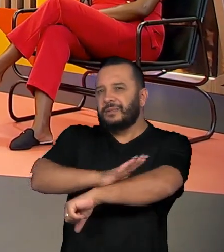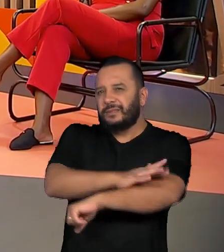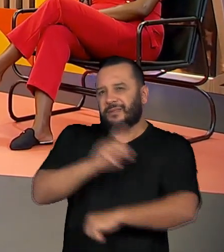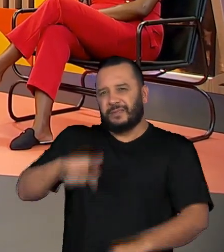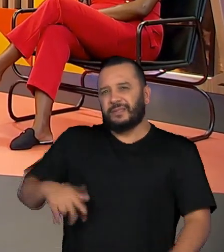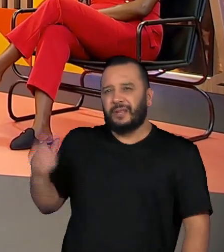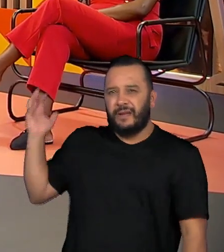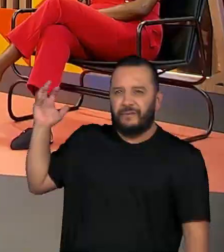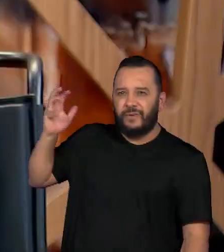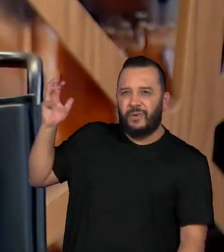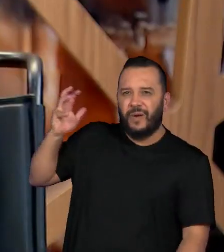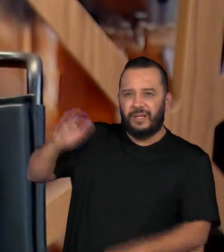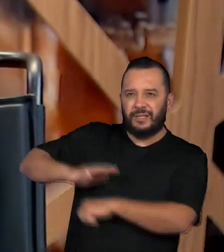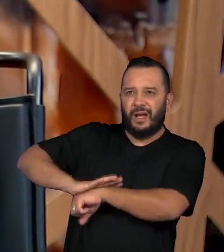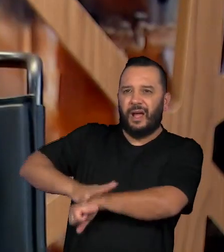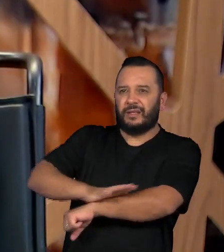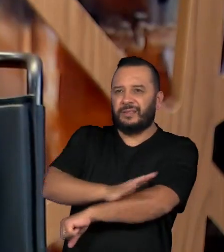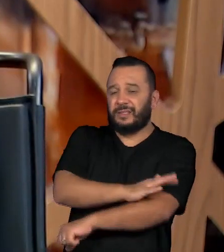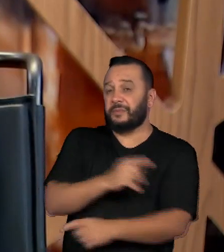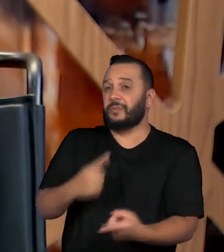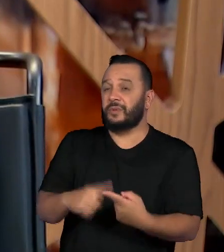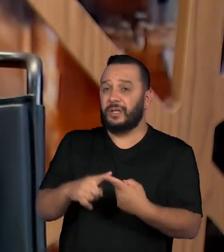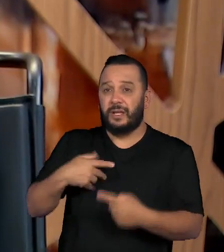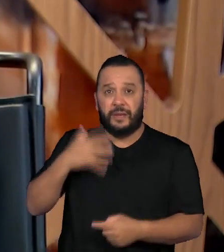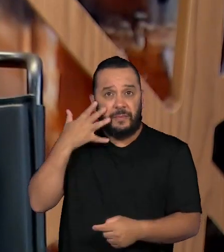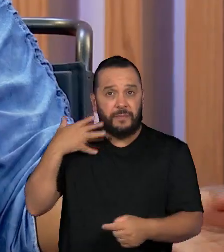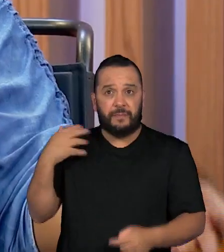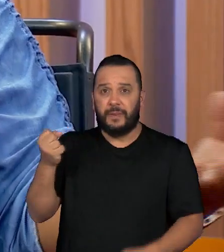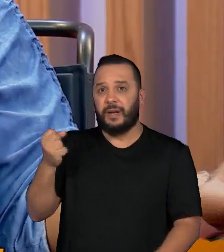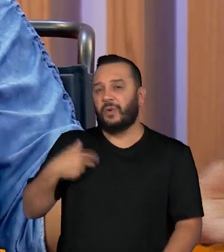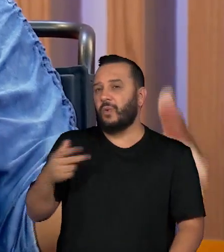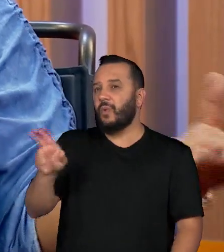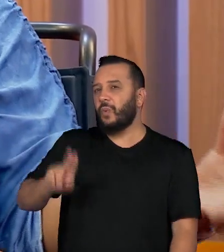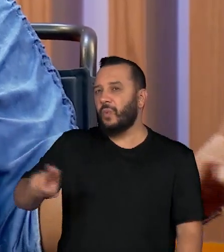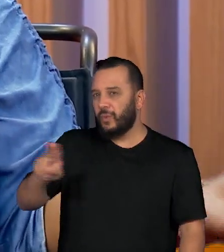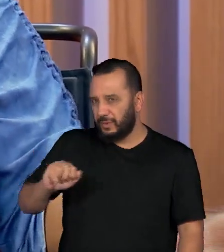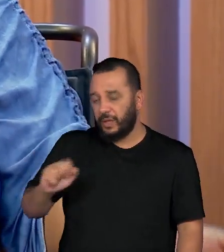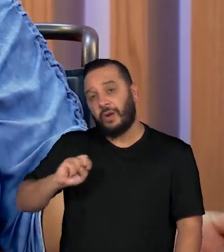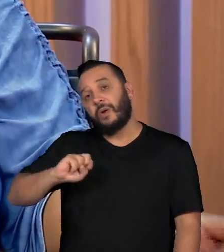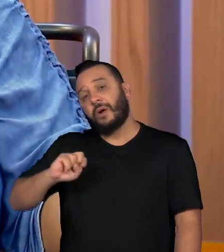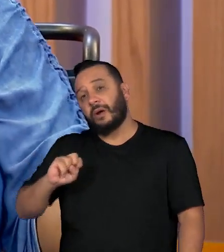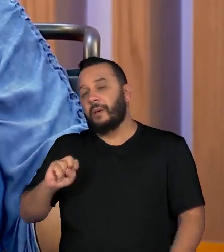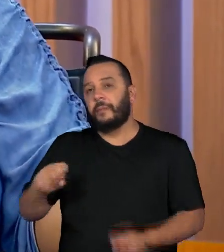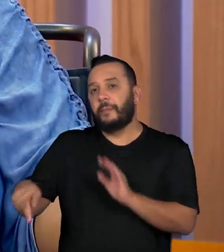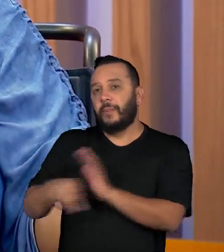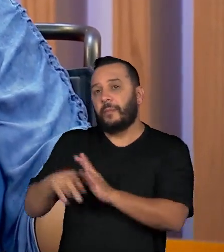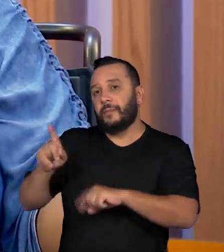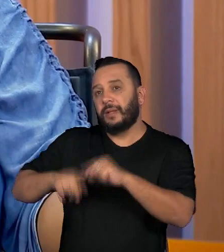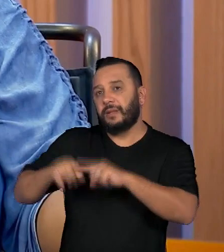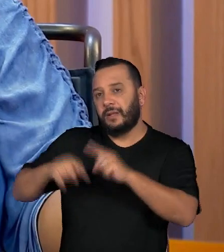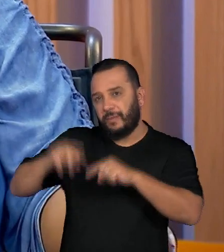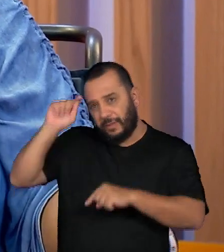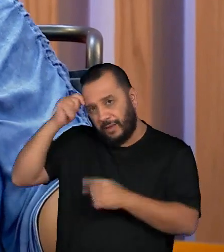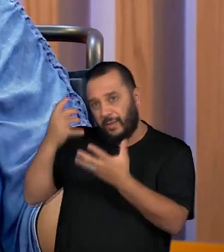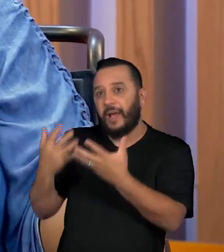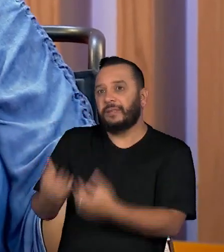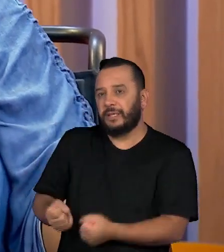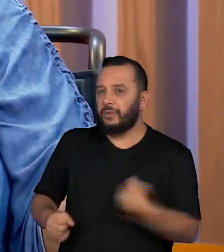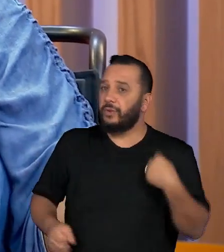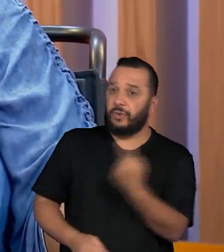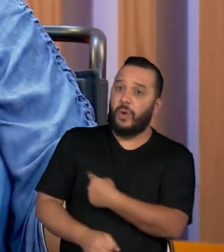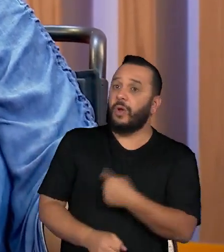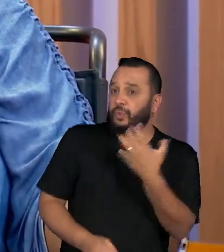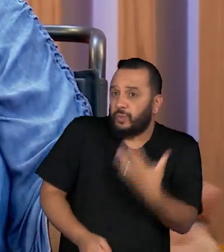do racismo. Quando a branquitude usa, né, um item, um artefato negro, é aceito. Quando nós